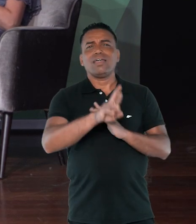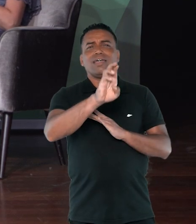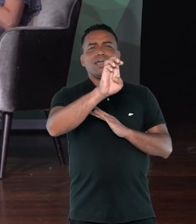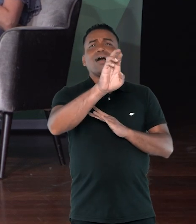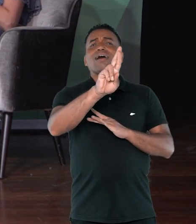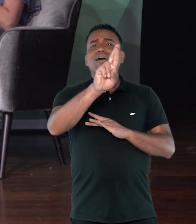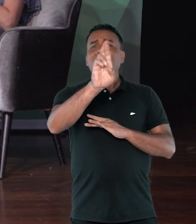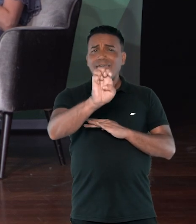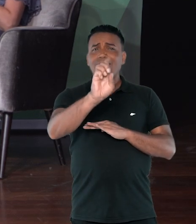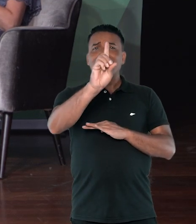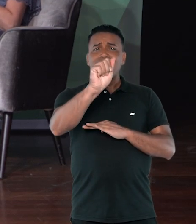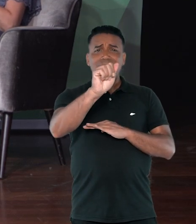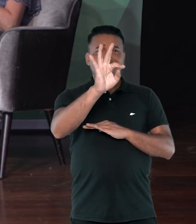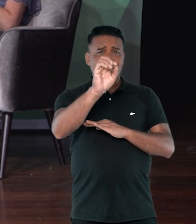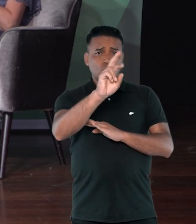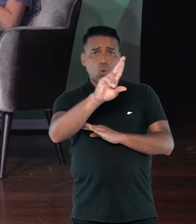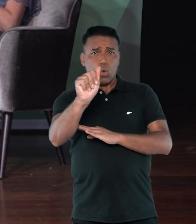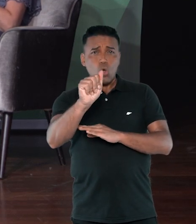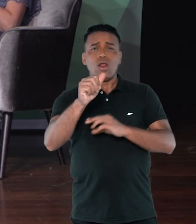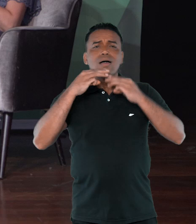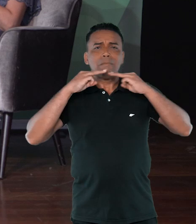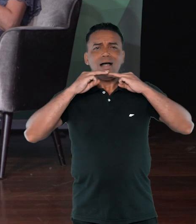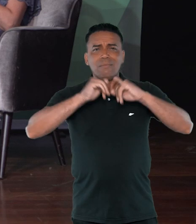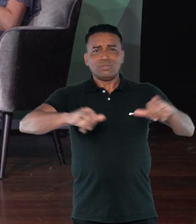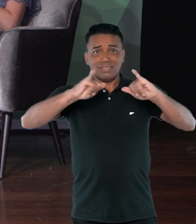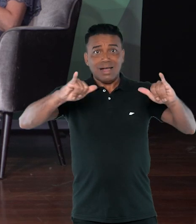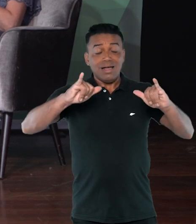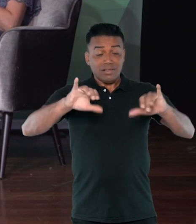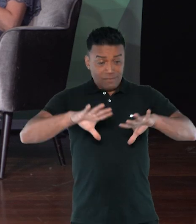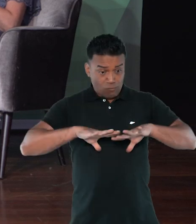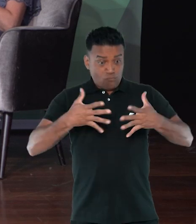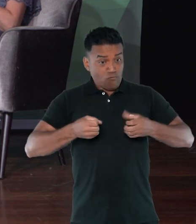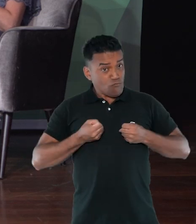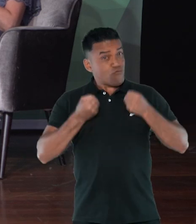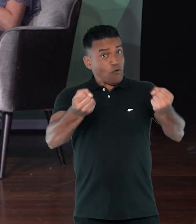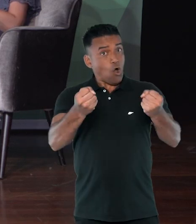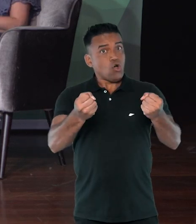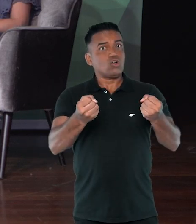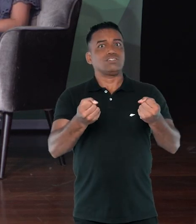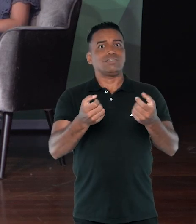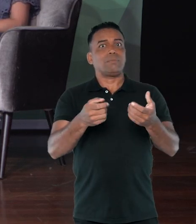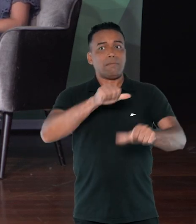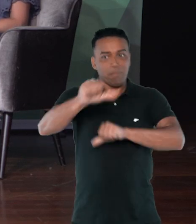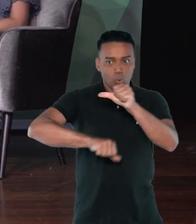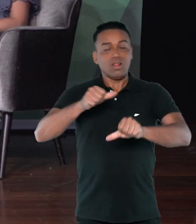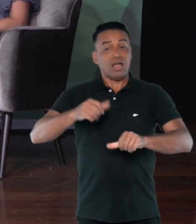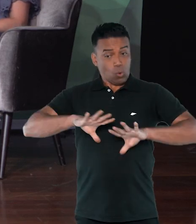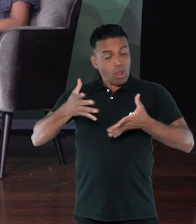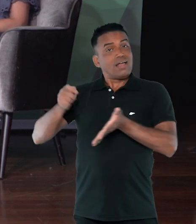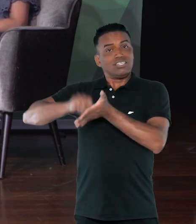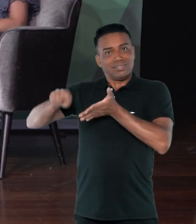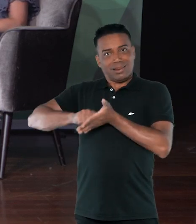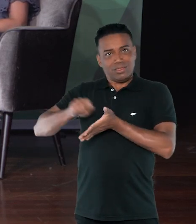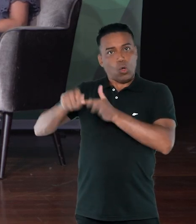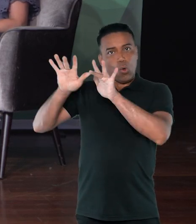que eu fui, porque eu acho que dela veio muito essa força, essa motivação para me tornar escritora. Quando